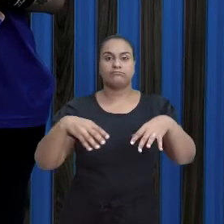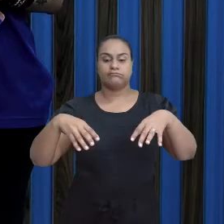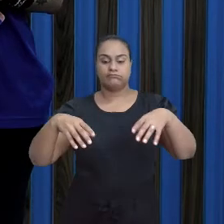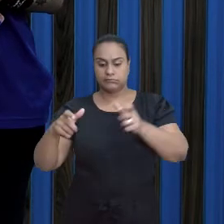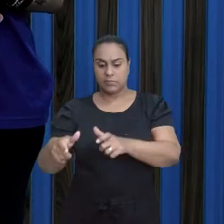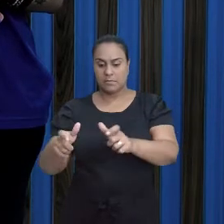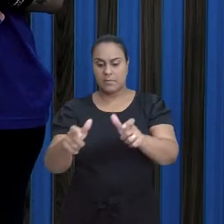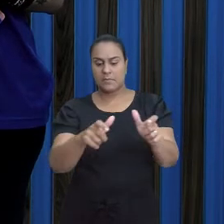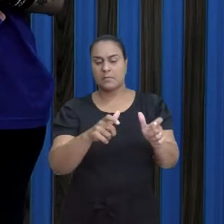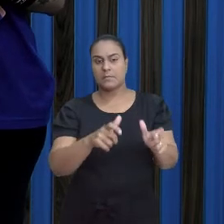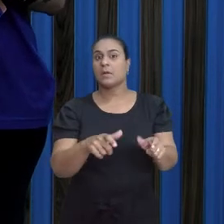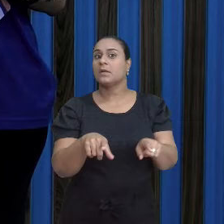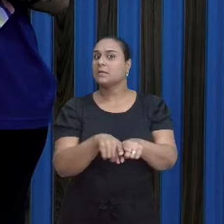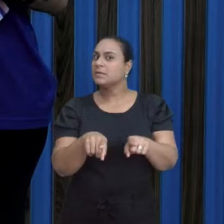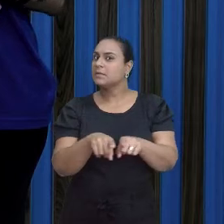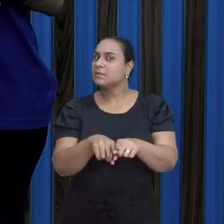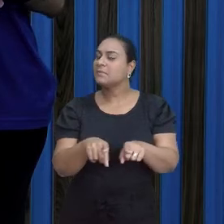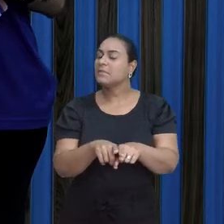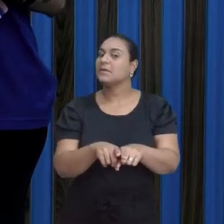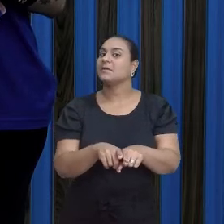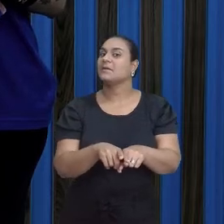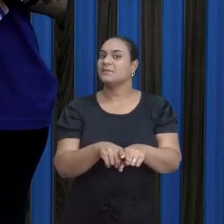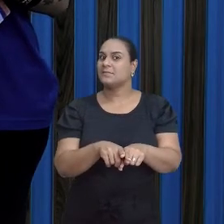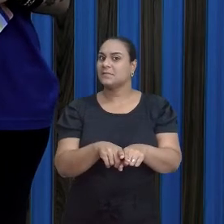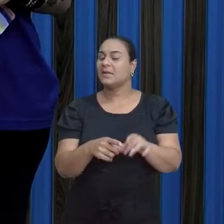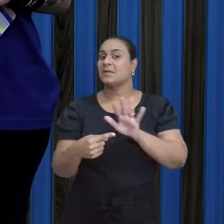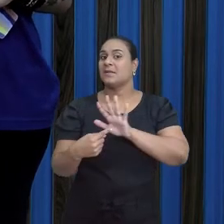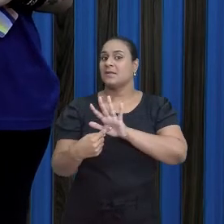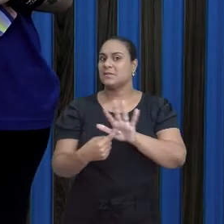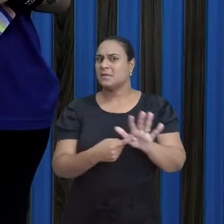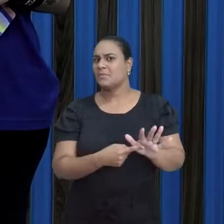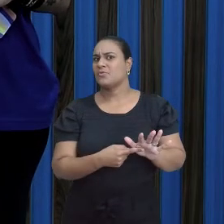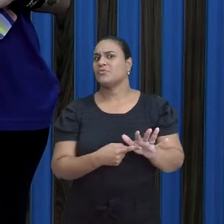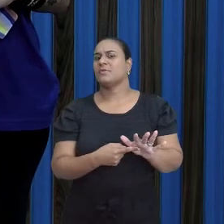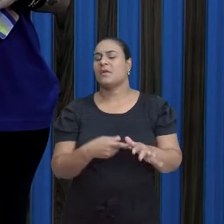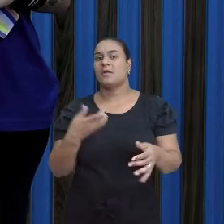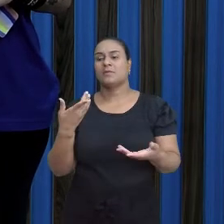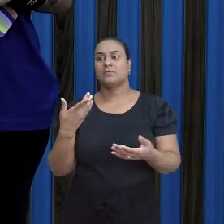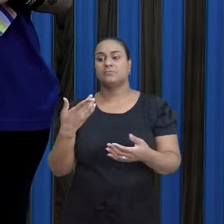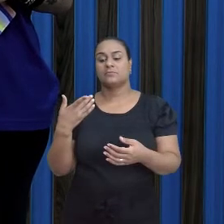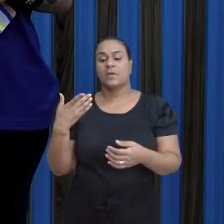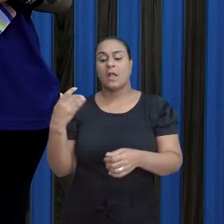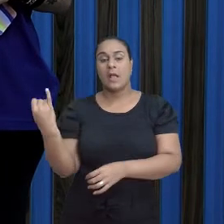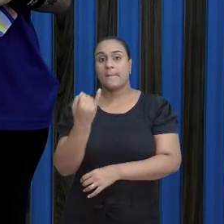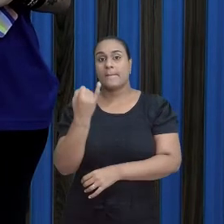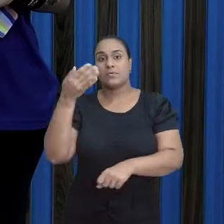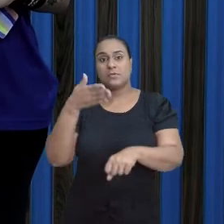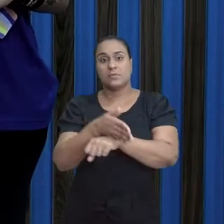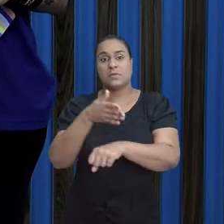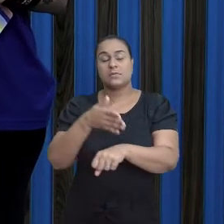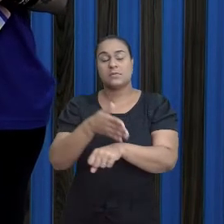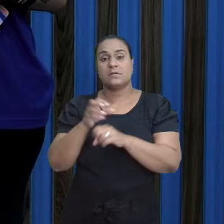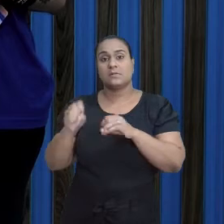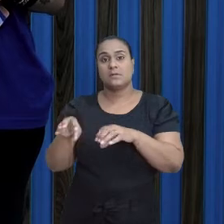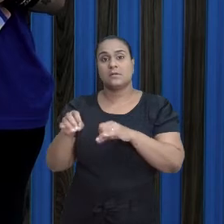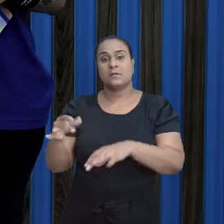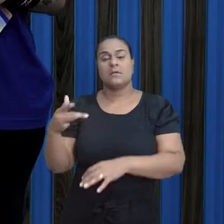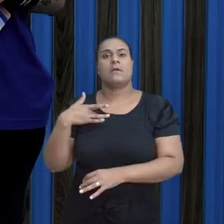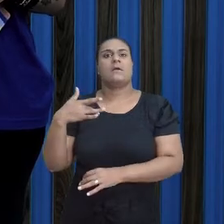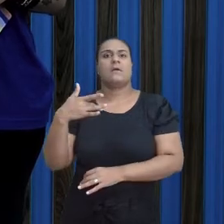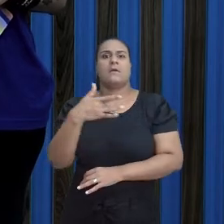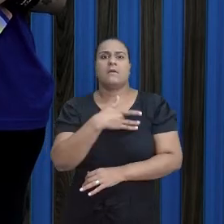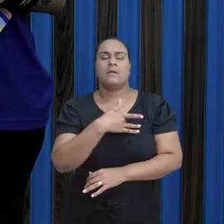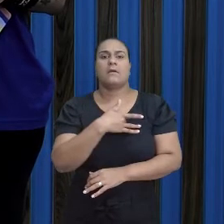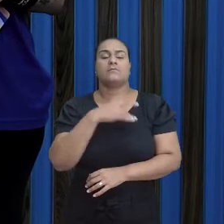é também essa questão que a gente está trazendo aqui, que é acesso à educação, saúde, tudo isso